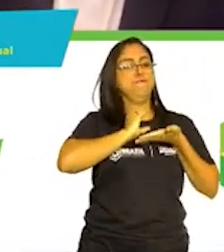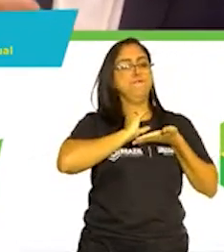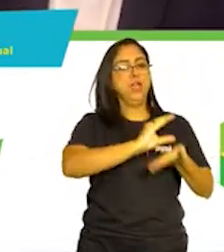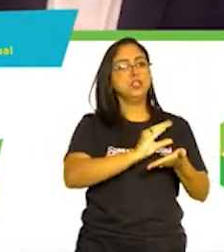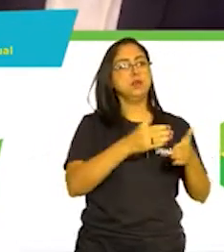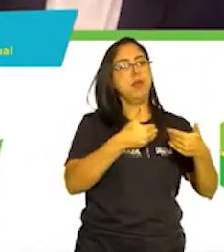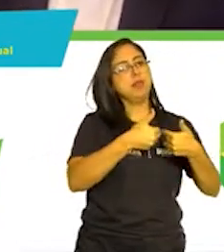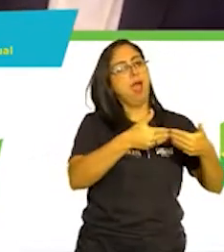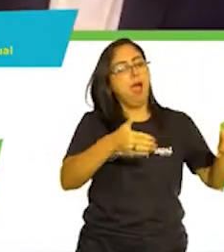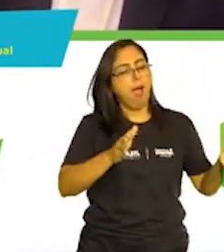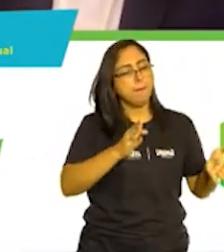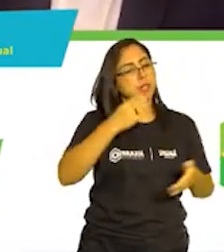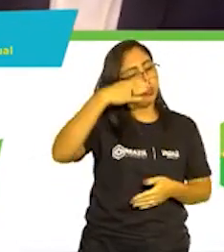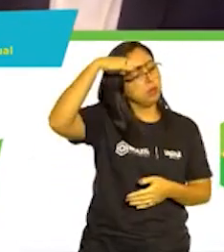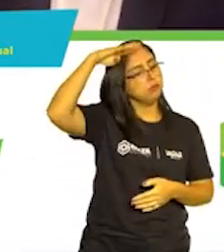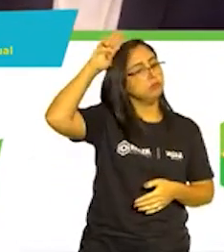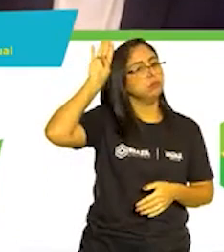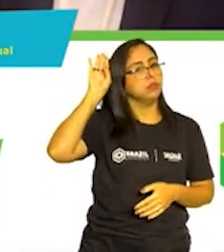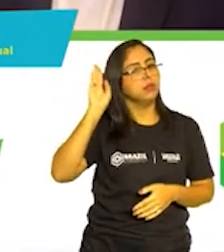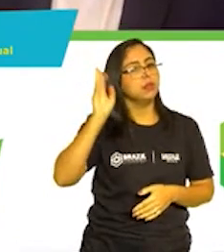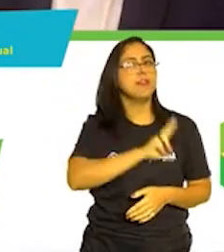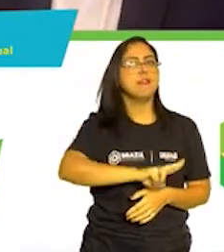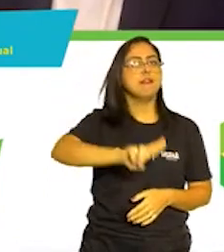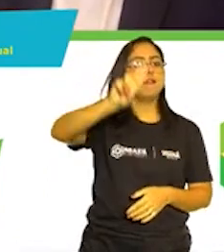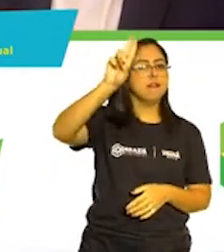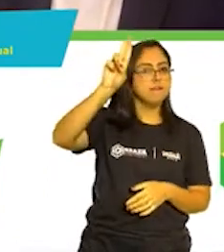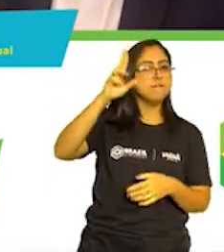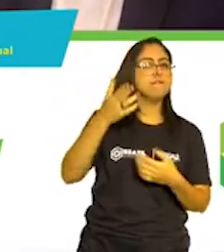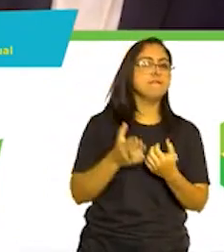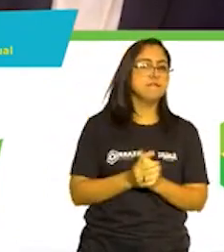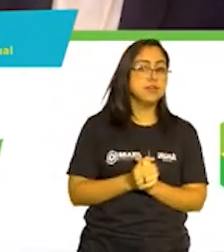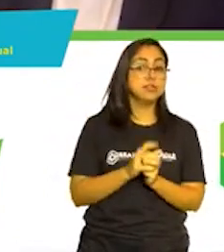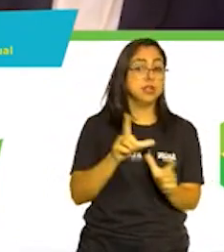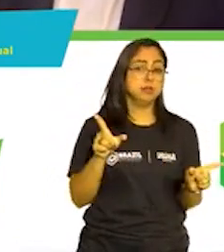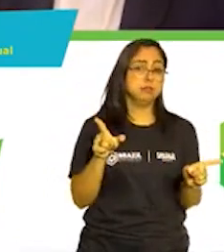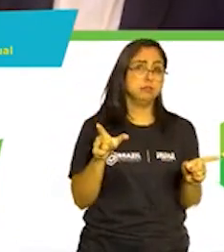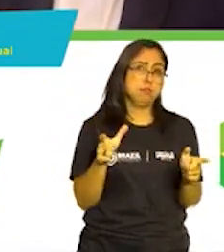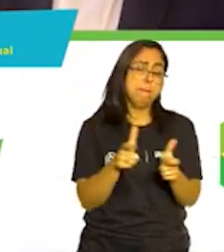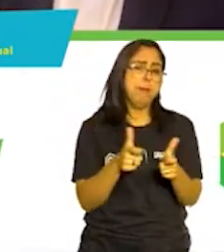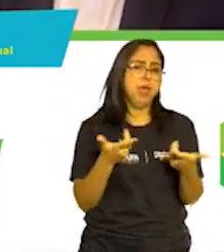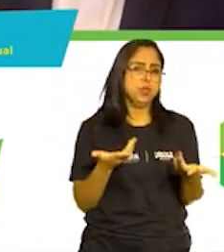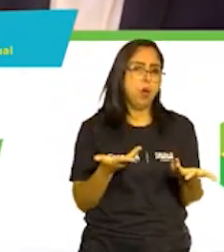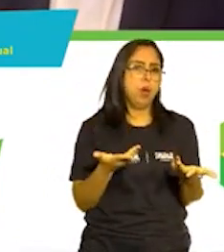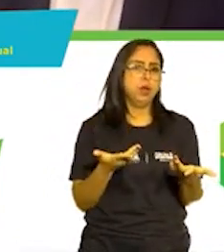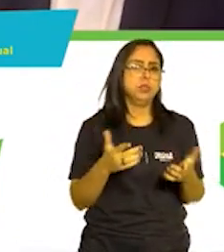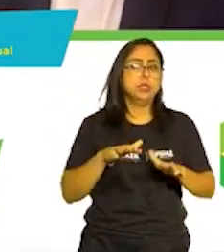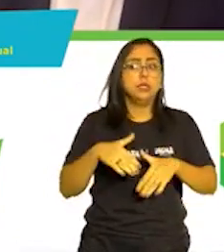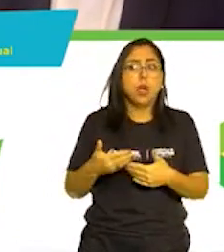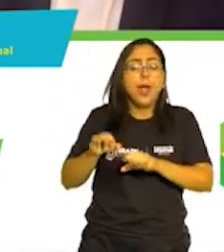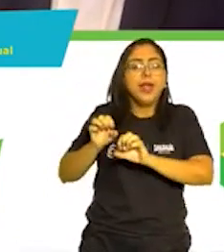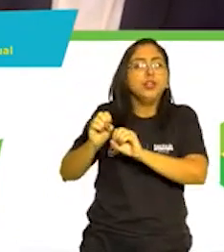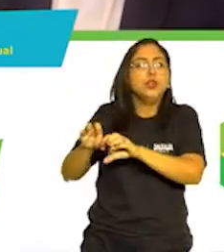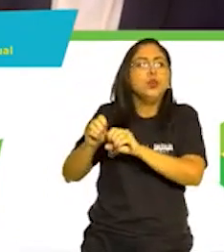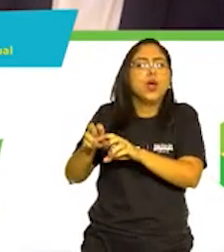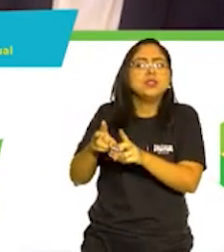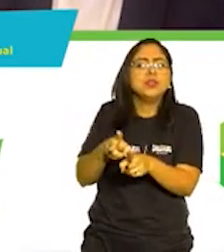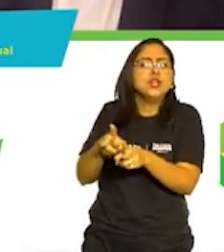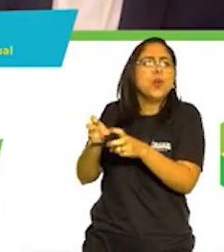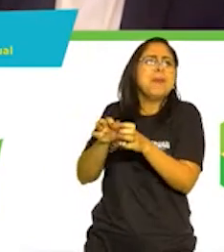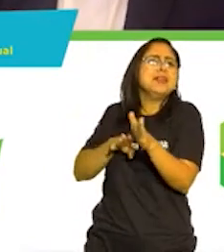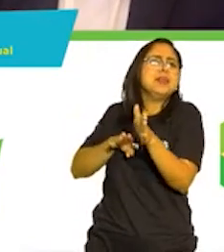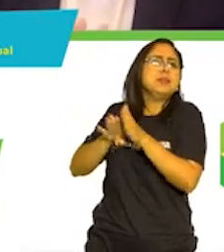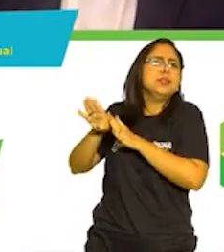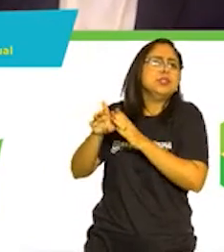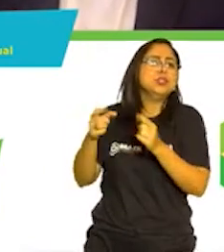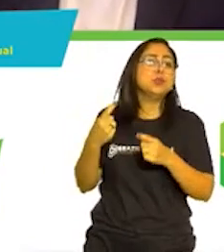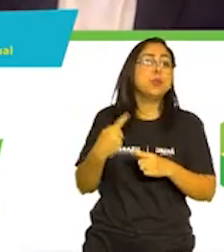uma expansão enorme do gasto com a educação e não teve o benefício esperado, ao contrário, muito aquém. Então, assim, a questão do gasto é isso,